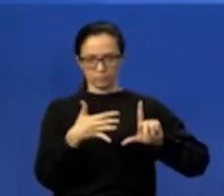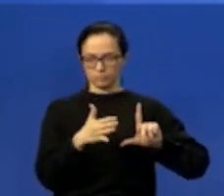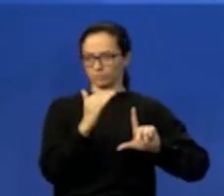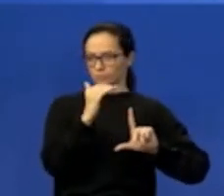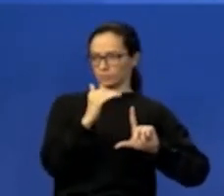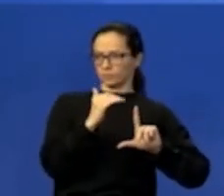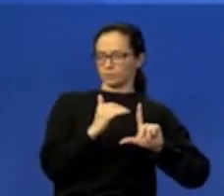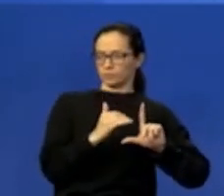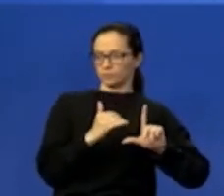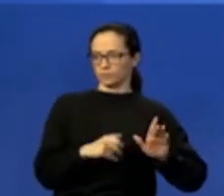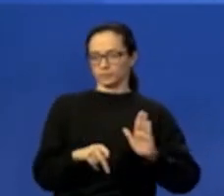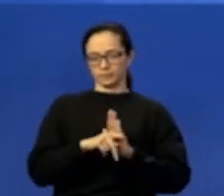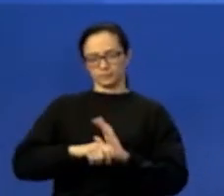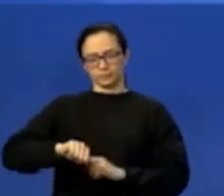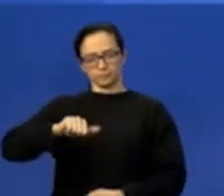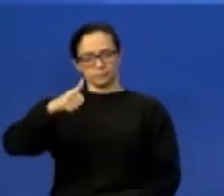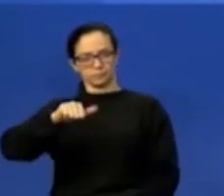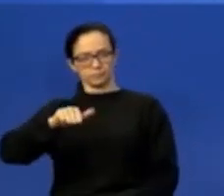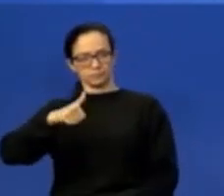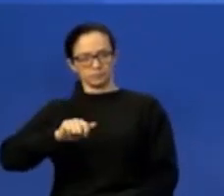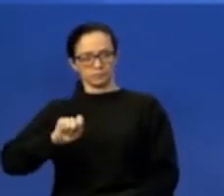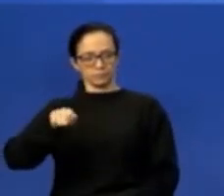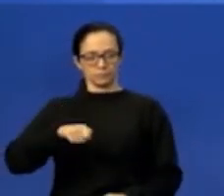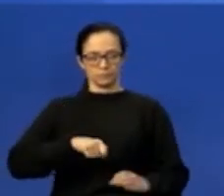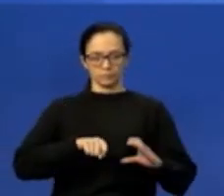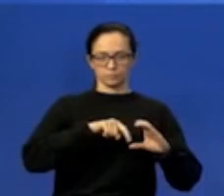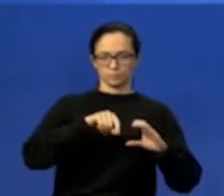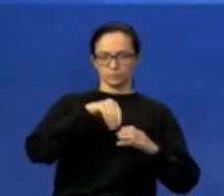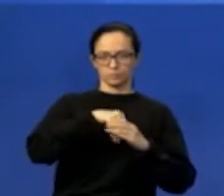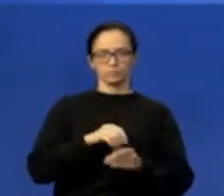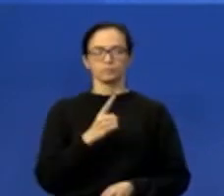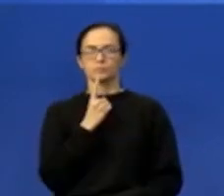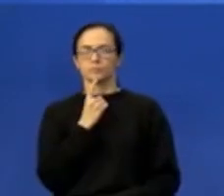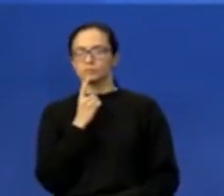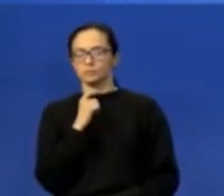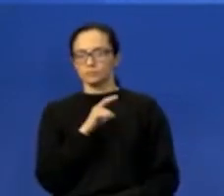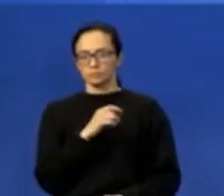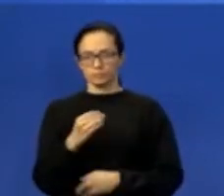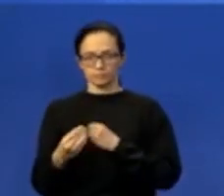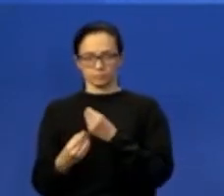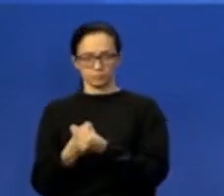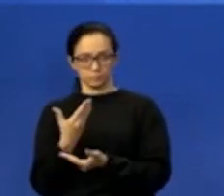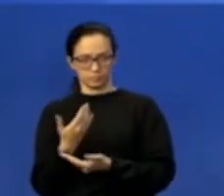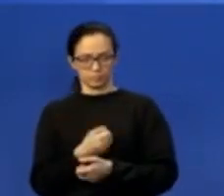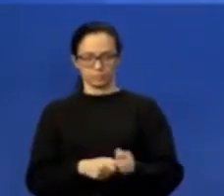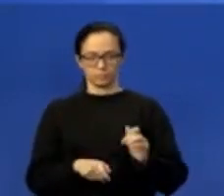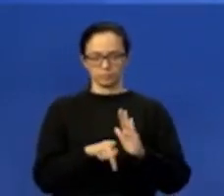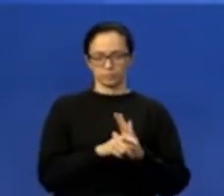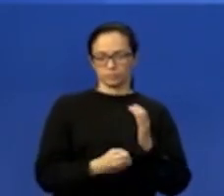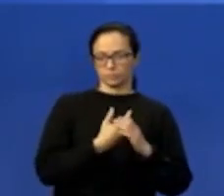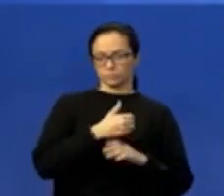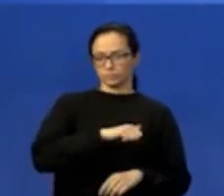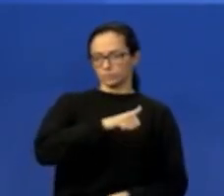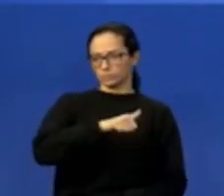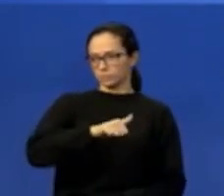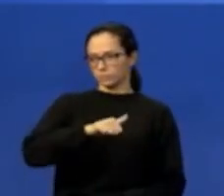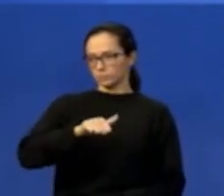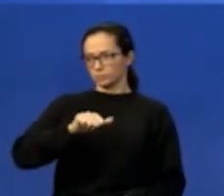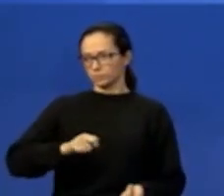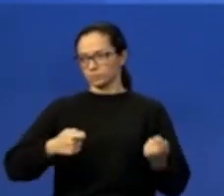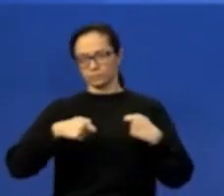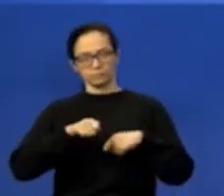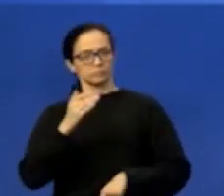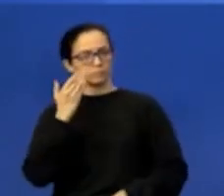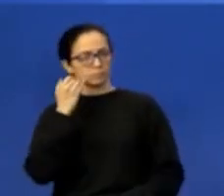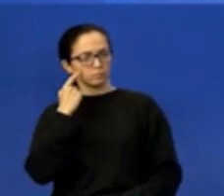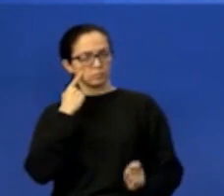ele é um exame que vai avaliar, portanto, as células sanguíneas. Essas células sanguíneas, elas precisam ser avaliadas principalmente para avaliação,